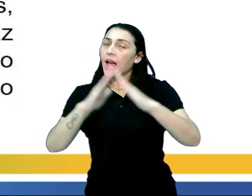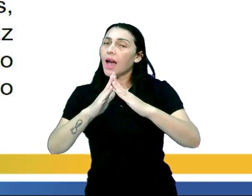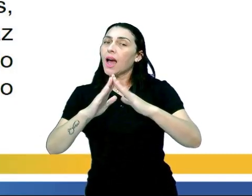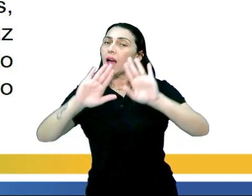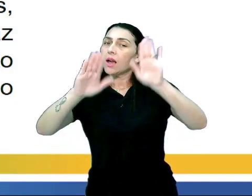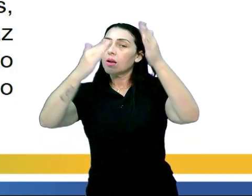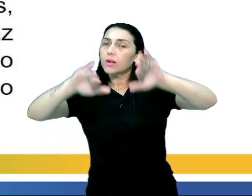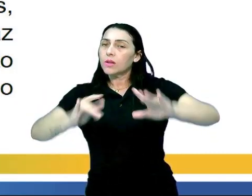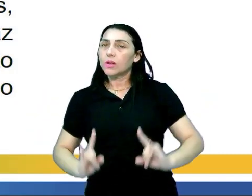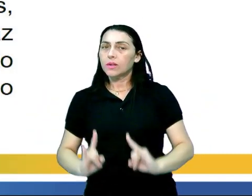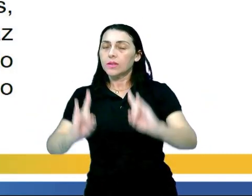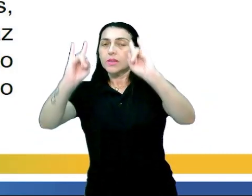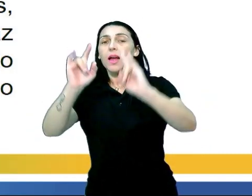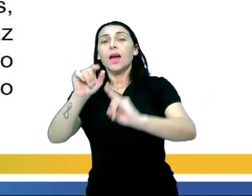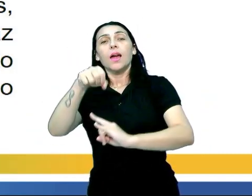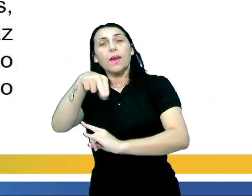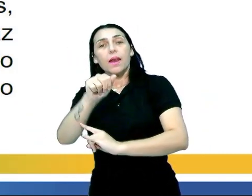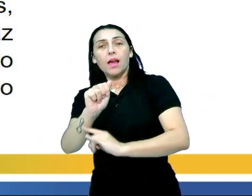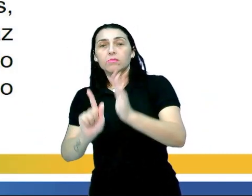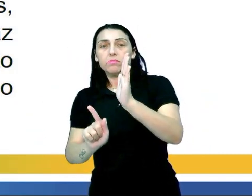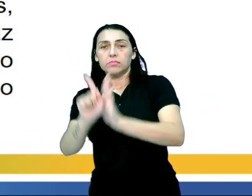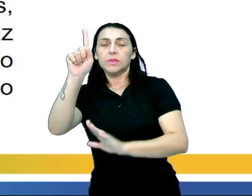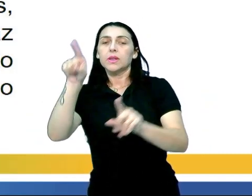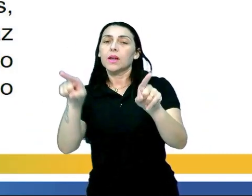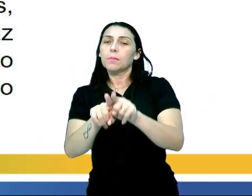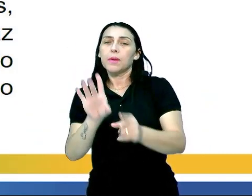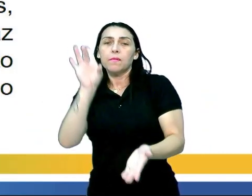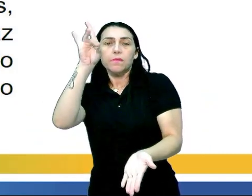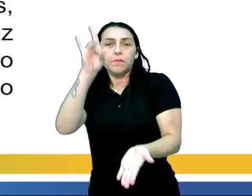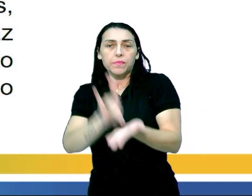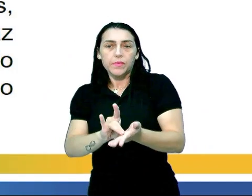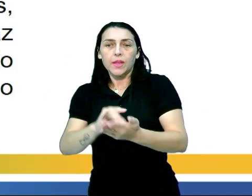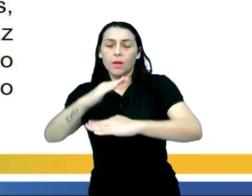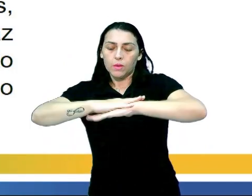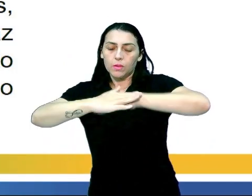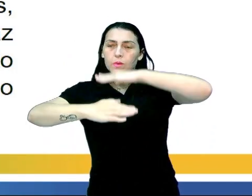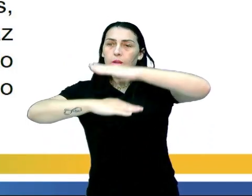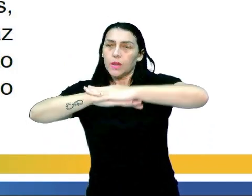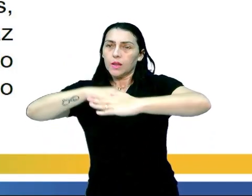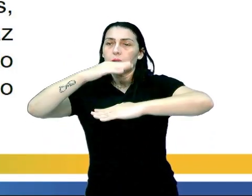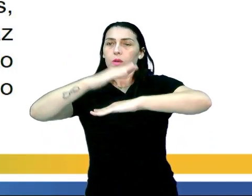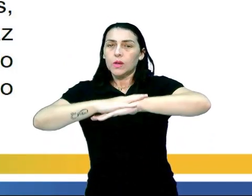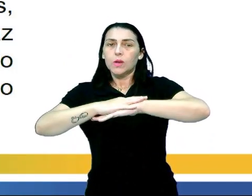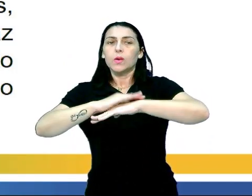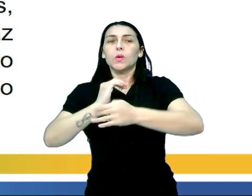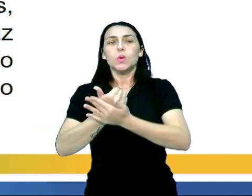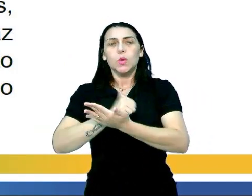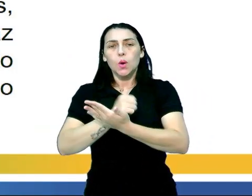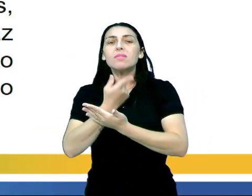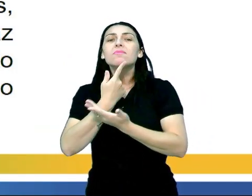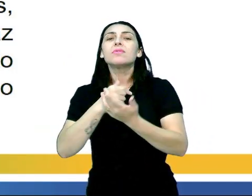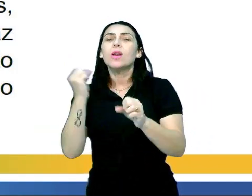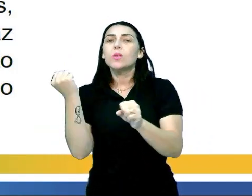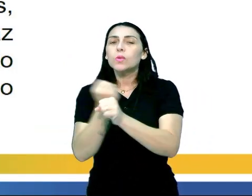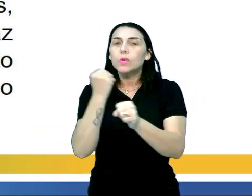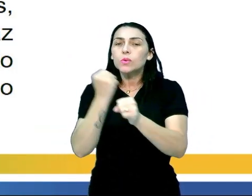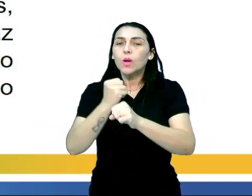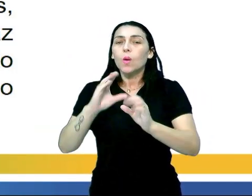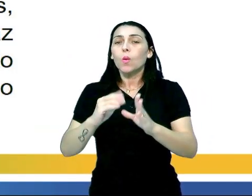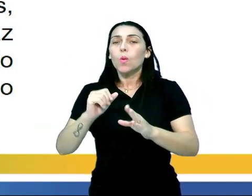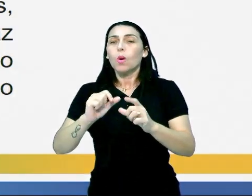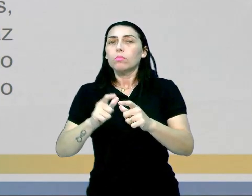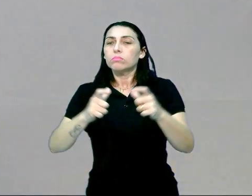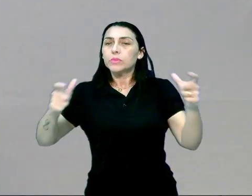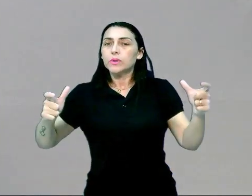monumentos ou até naves espaciais, tudo em escala real através de empilhamento de cubo. Um jogador deseja construir um cubo de dimensões